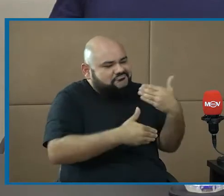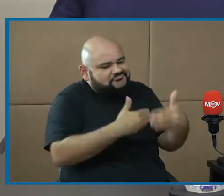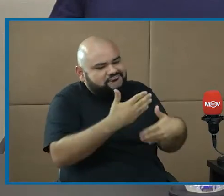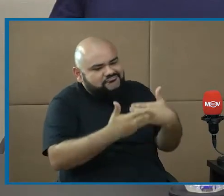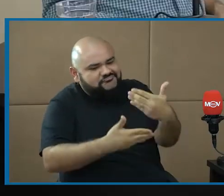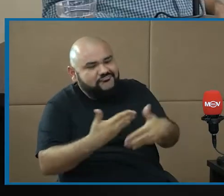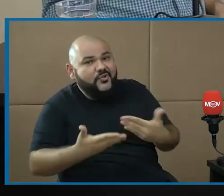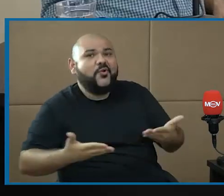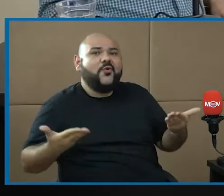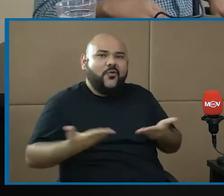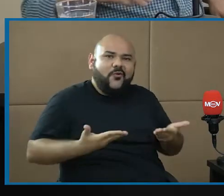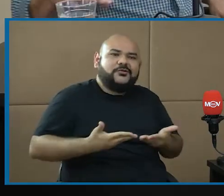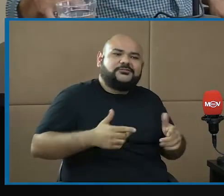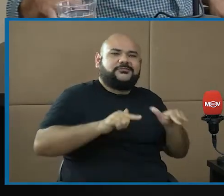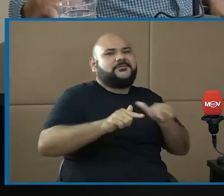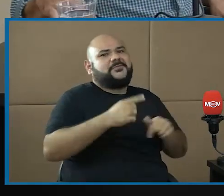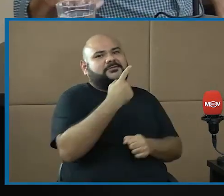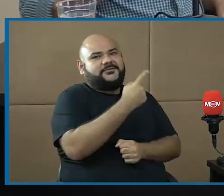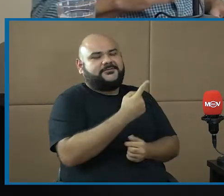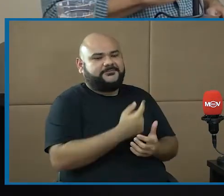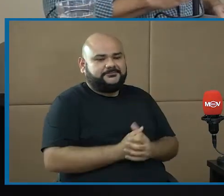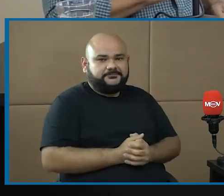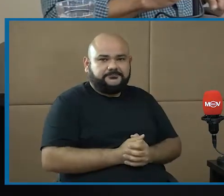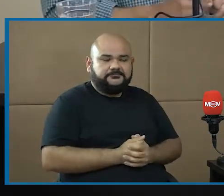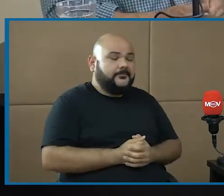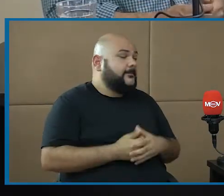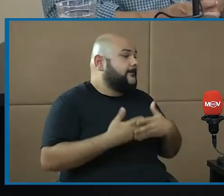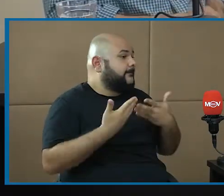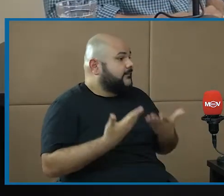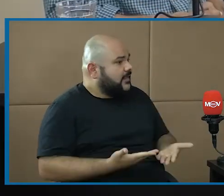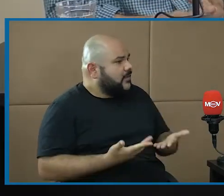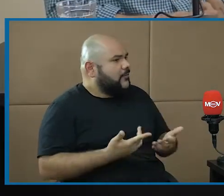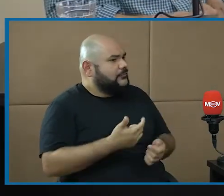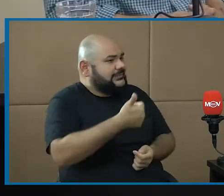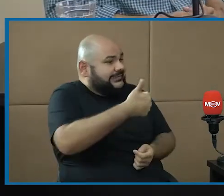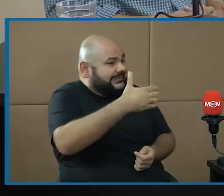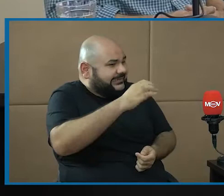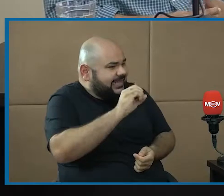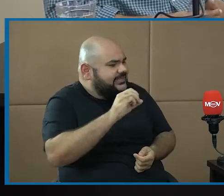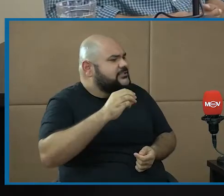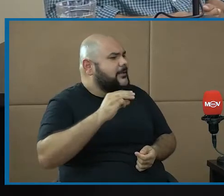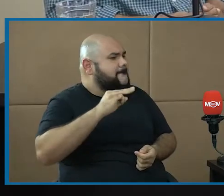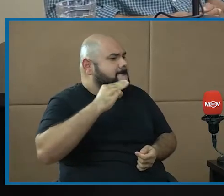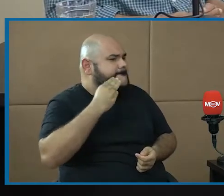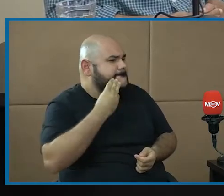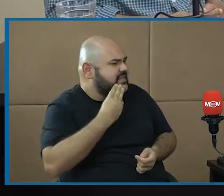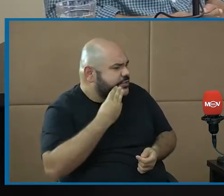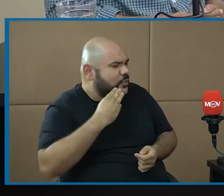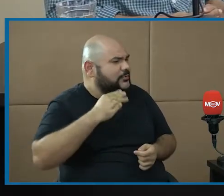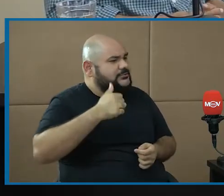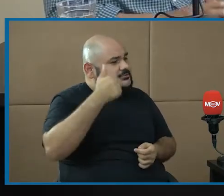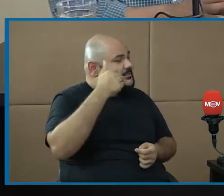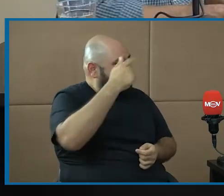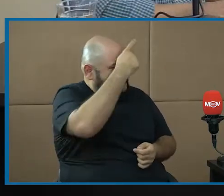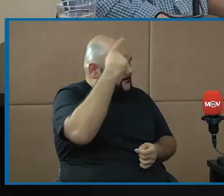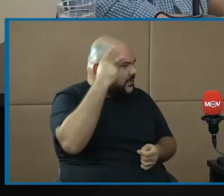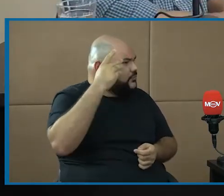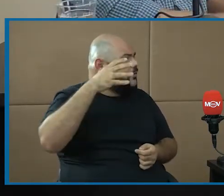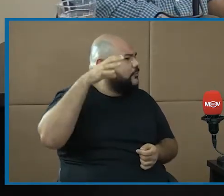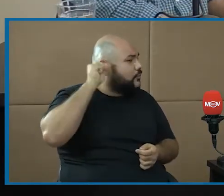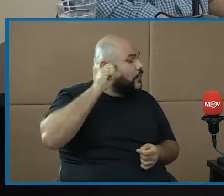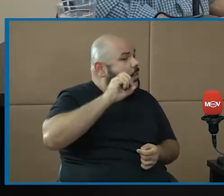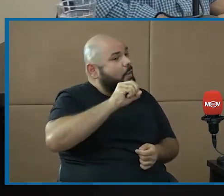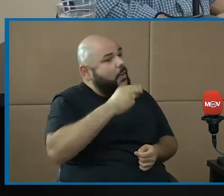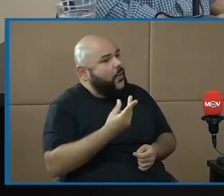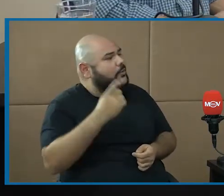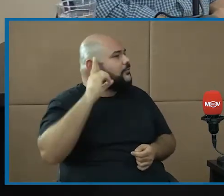ali integral. Agora, Léo, são mais de 10 milhões de pessoas surdas ou deficientes auditivas. 2 perguntas